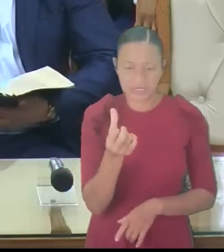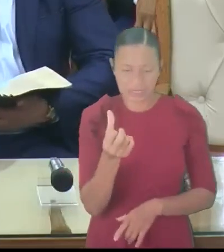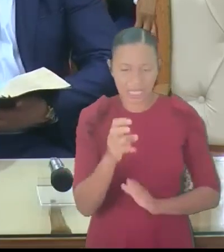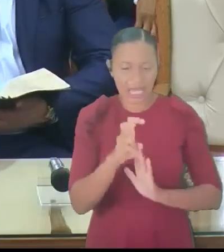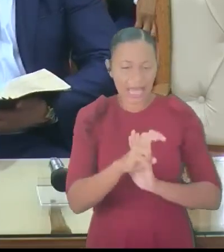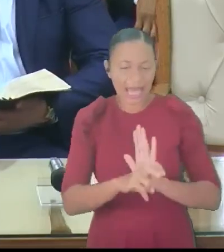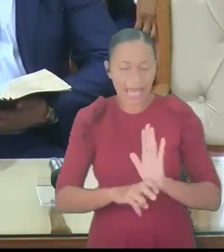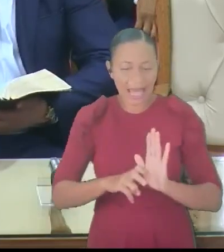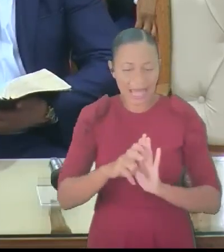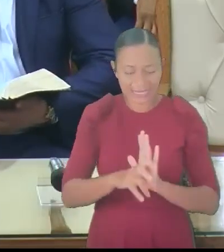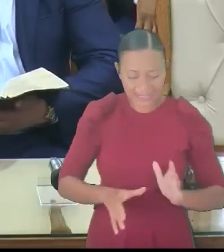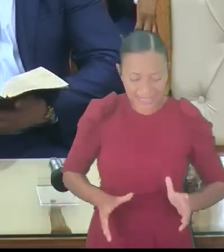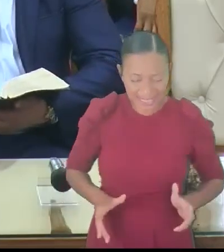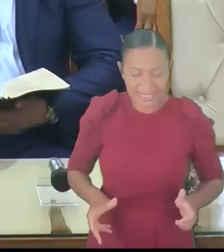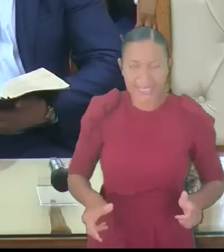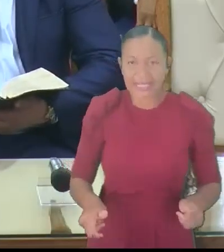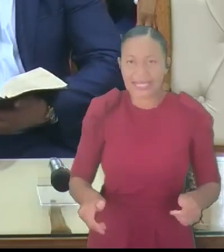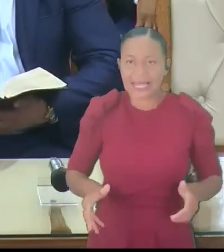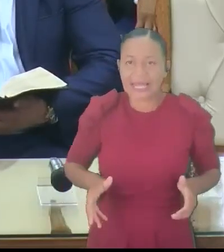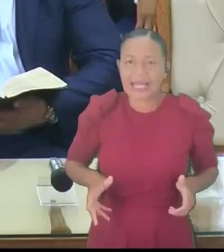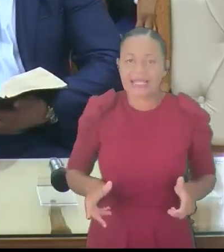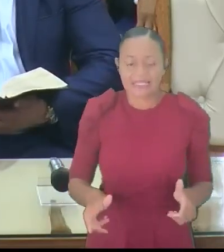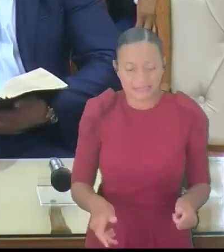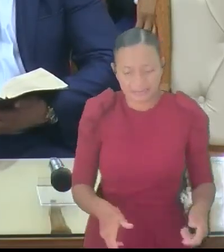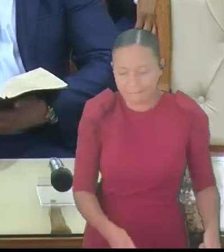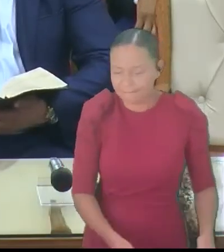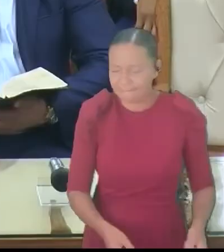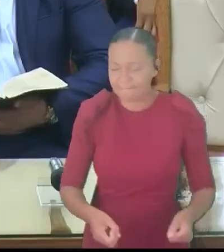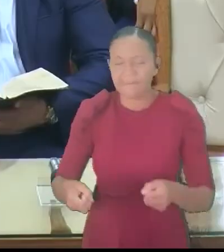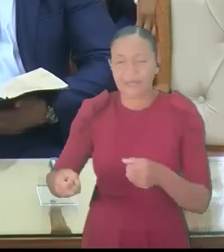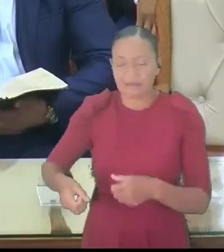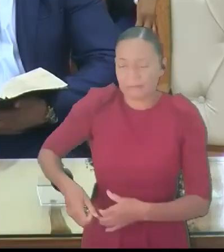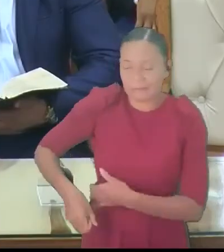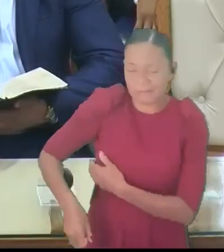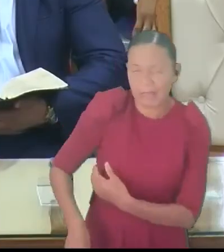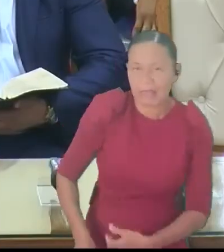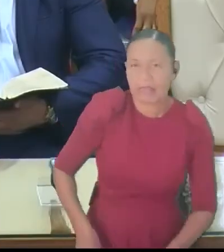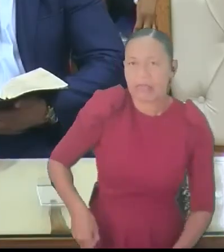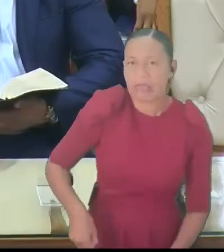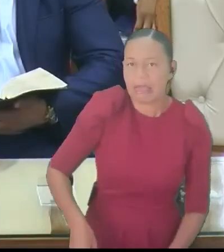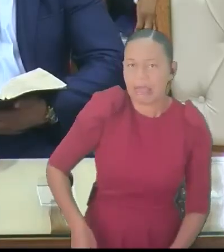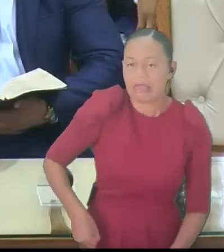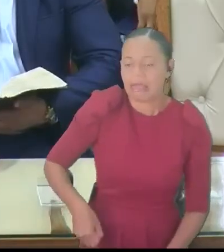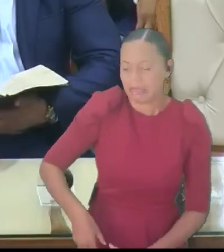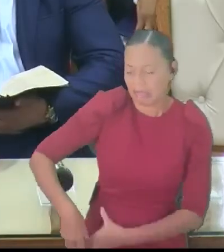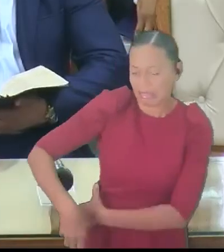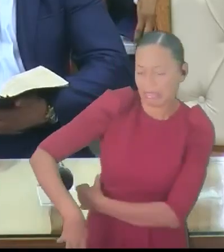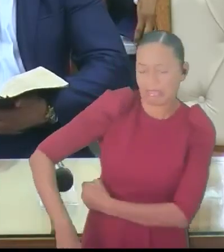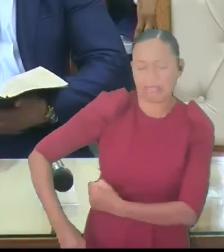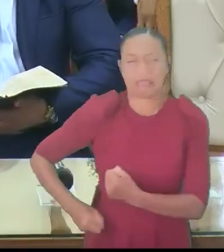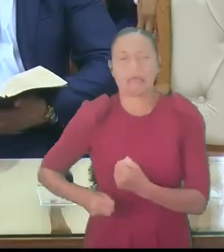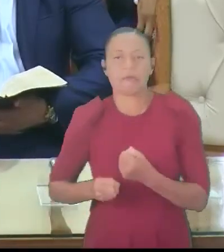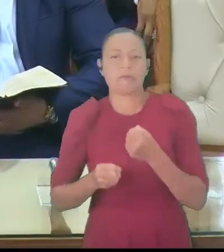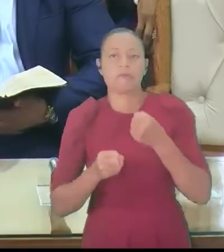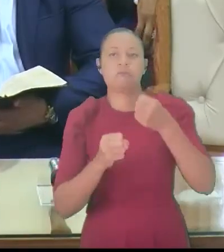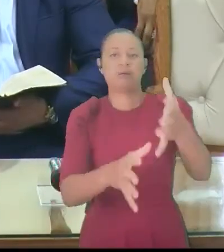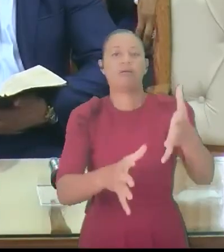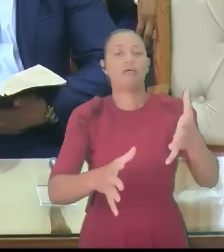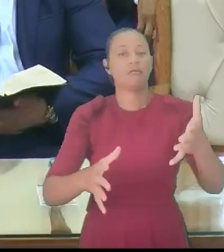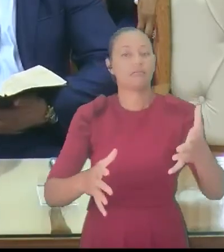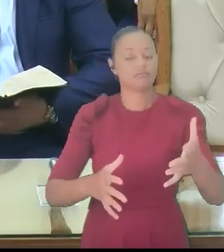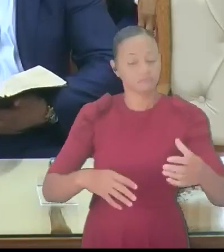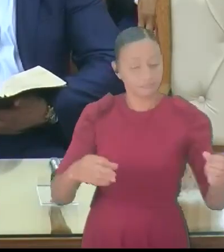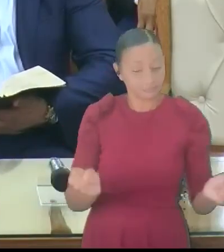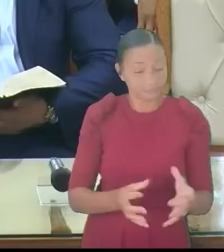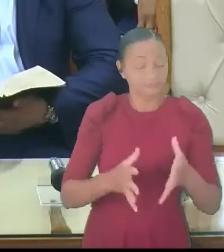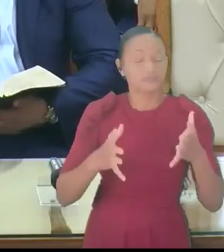30 anos acontecia muito isso nas igrejas pentecostais, muletas serem levantadas e jogadas fora, isso, milagres